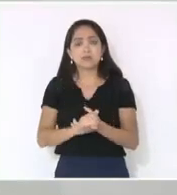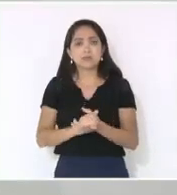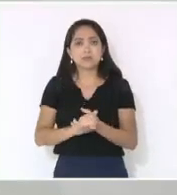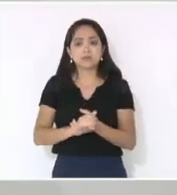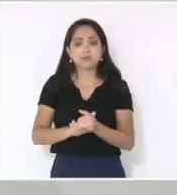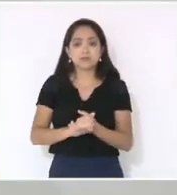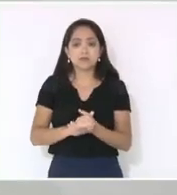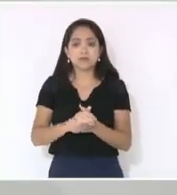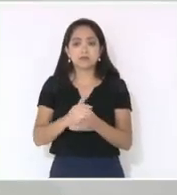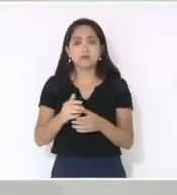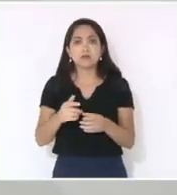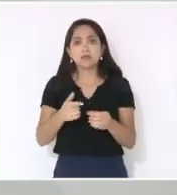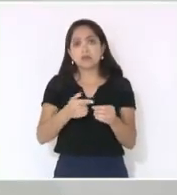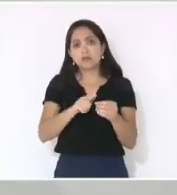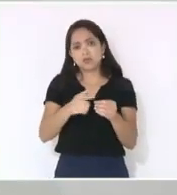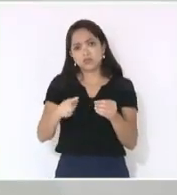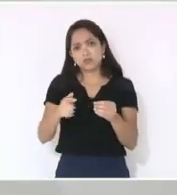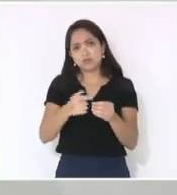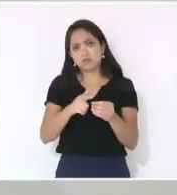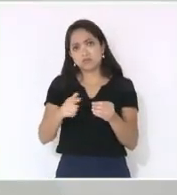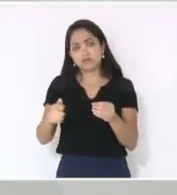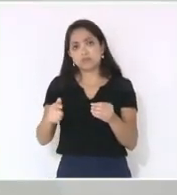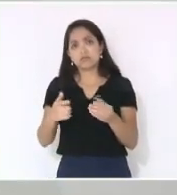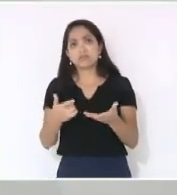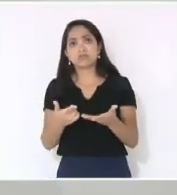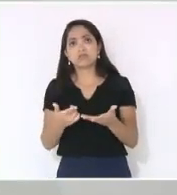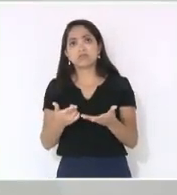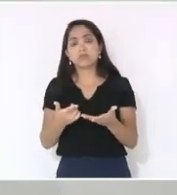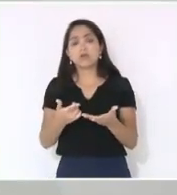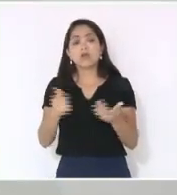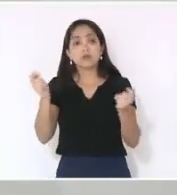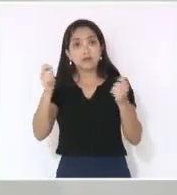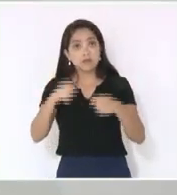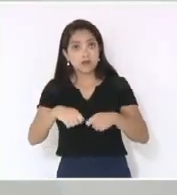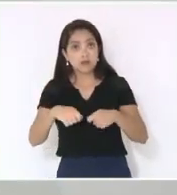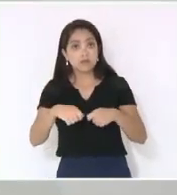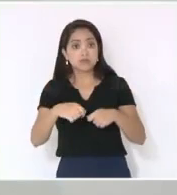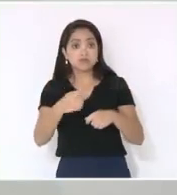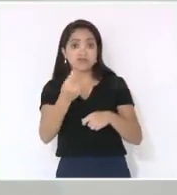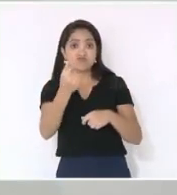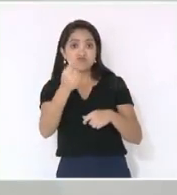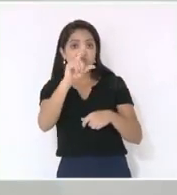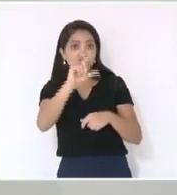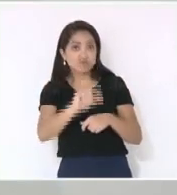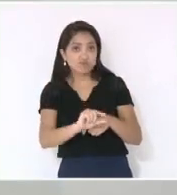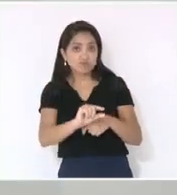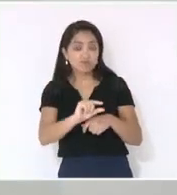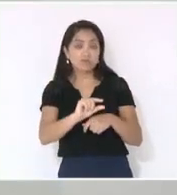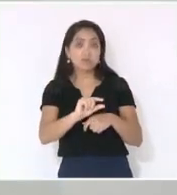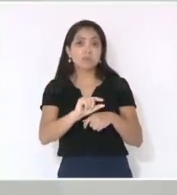Sistema de telefonia fica mais barato, mais acessível. E podemos criar